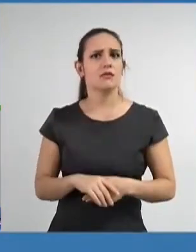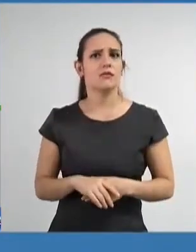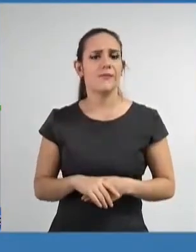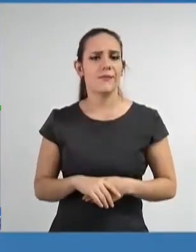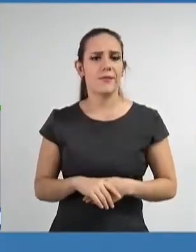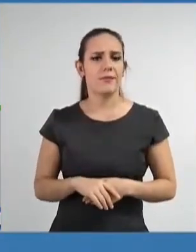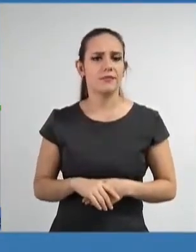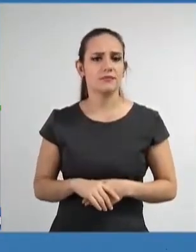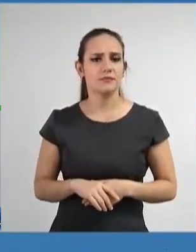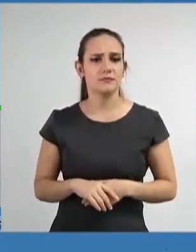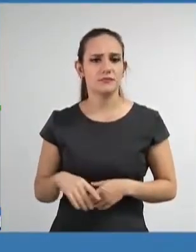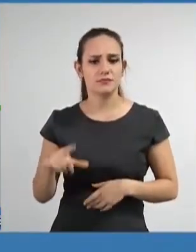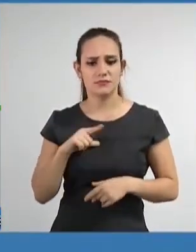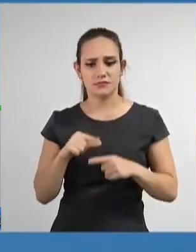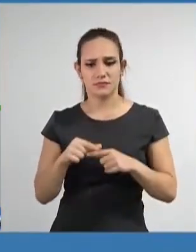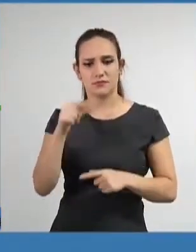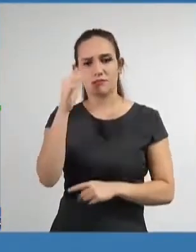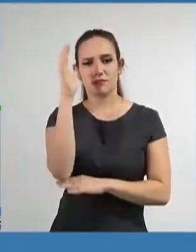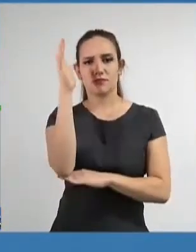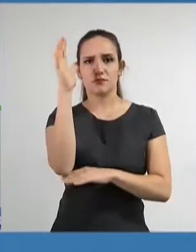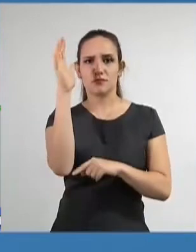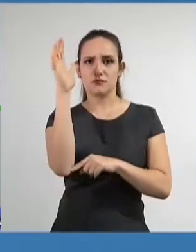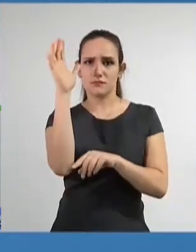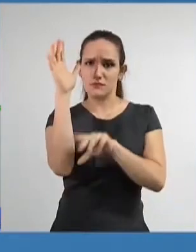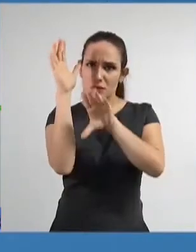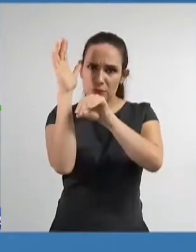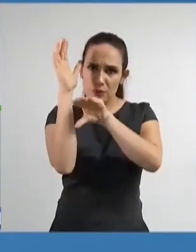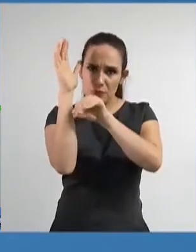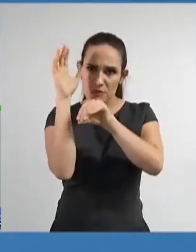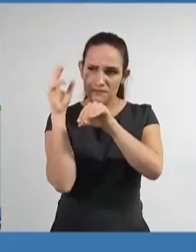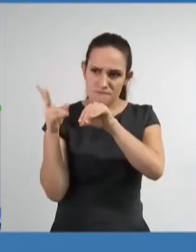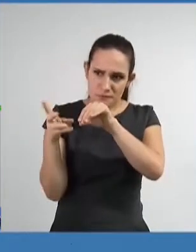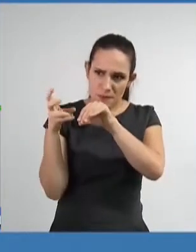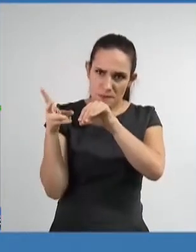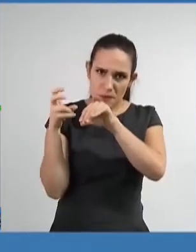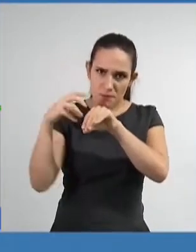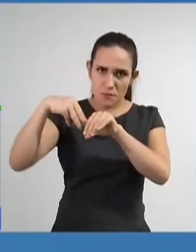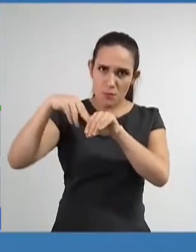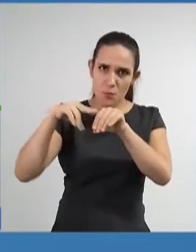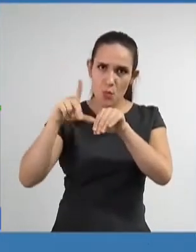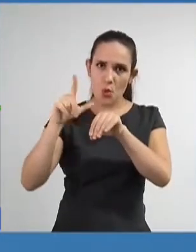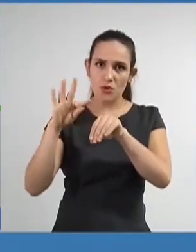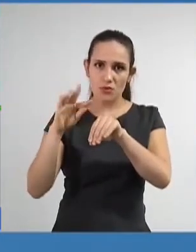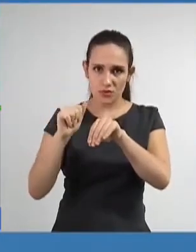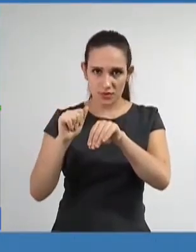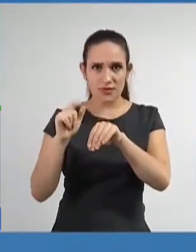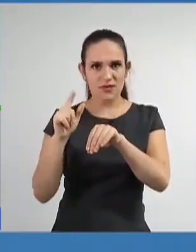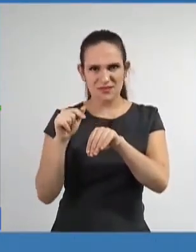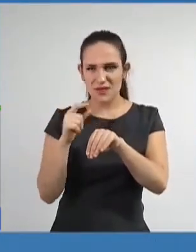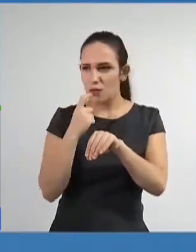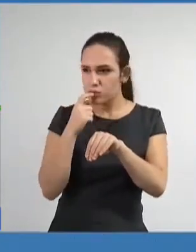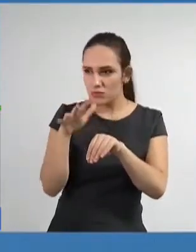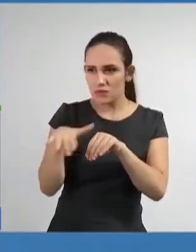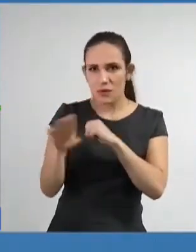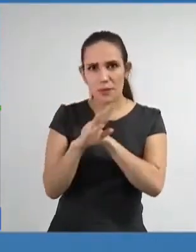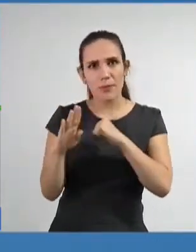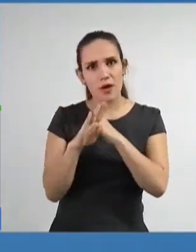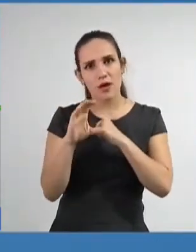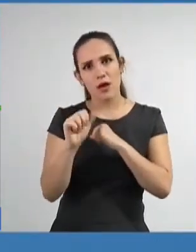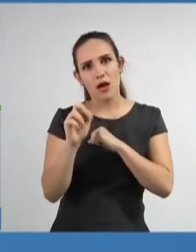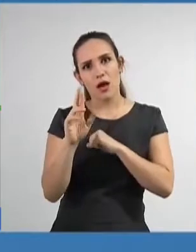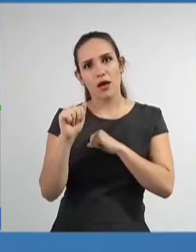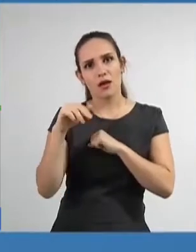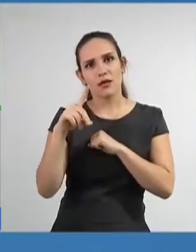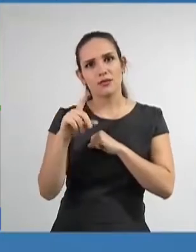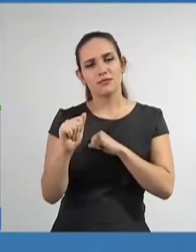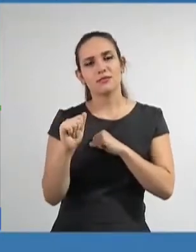debaixo de uma árvore, um radar, ali, aqui na Mato Grosso. na entrada do Carandá, qual é a justificativa